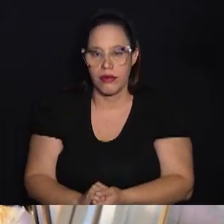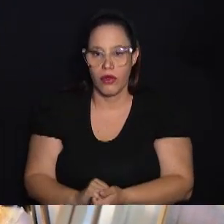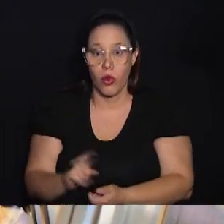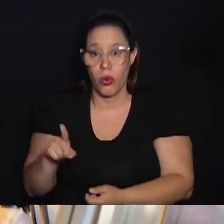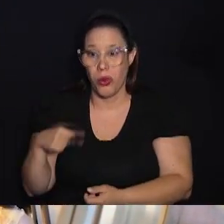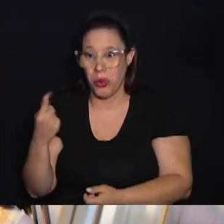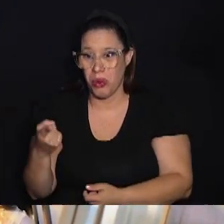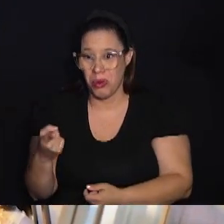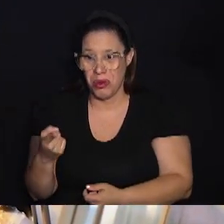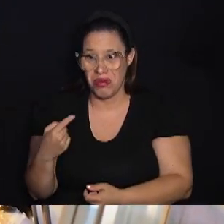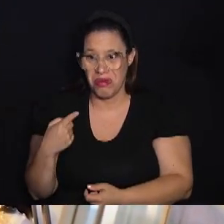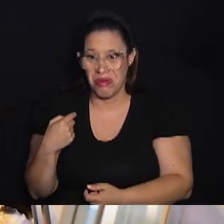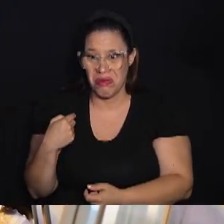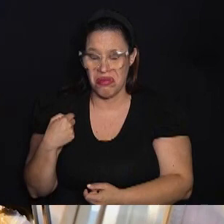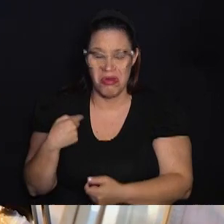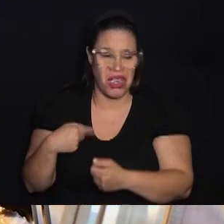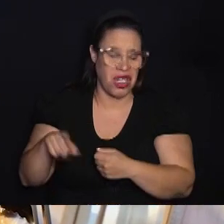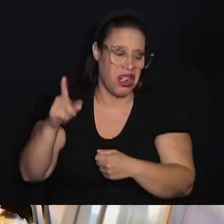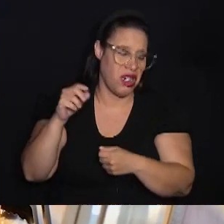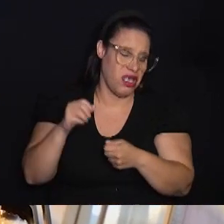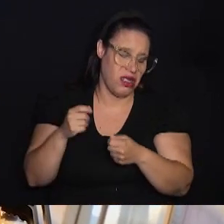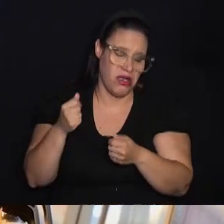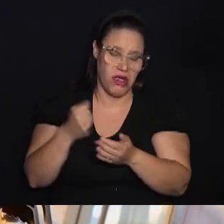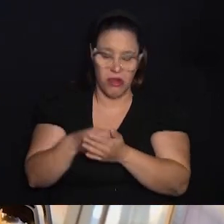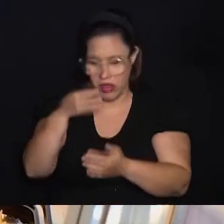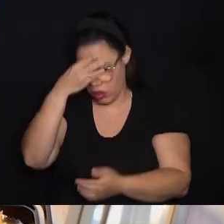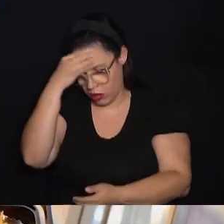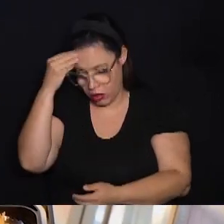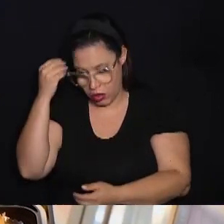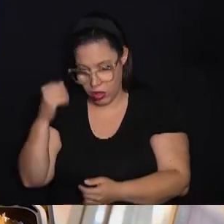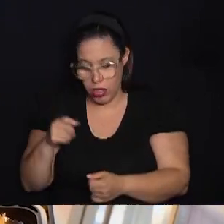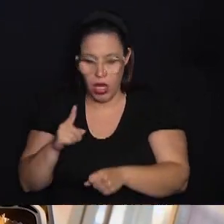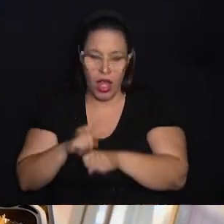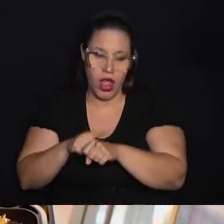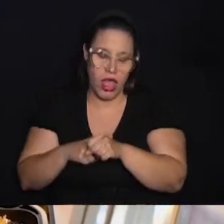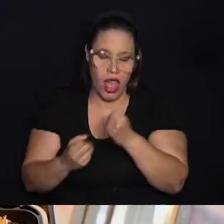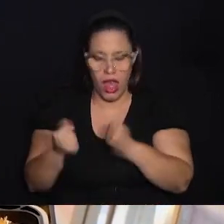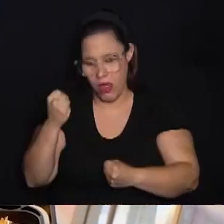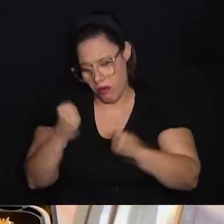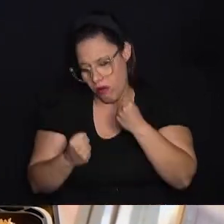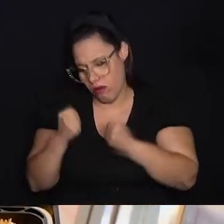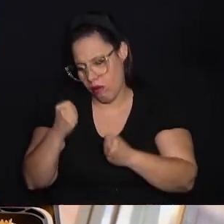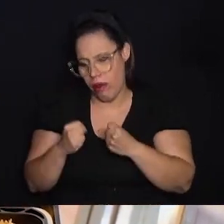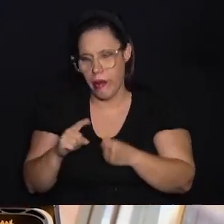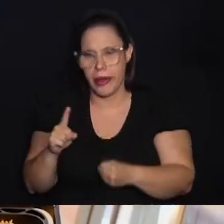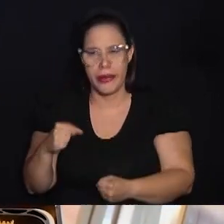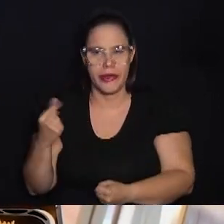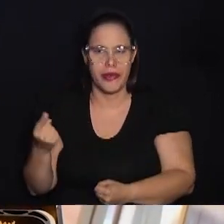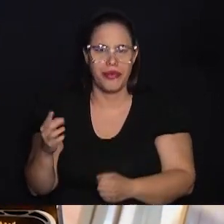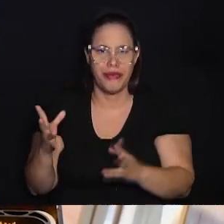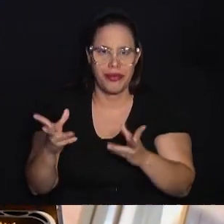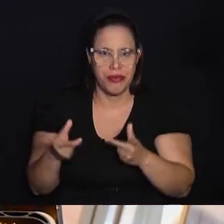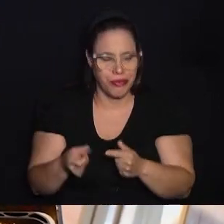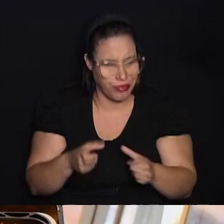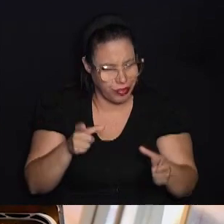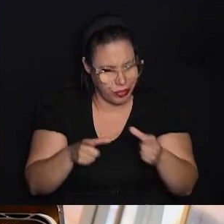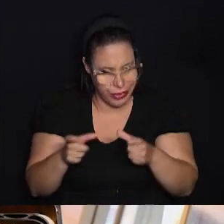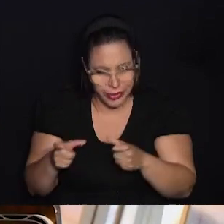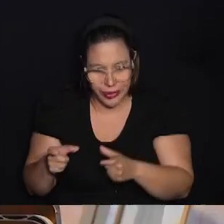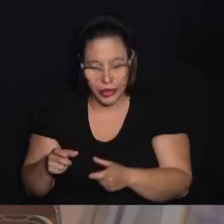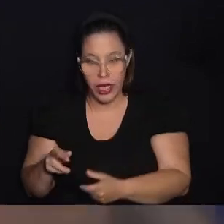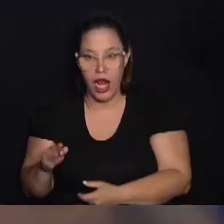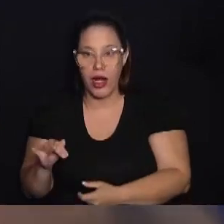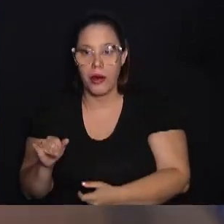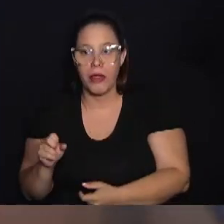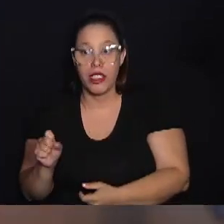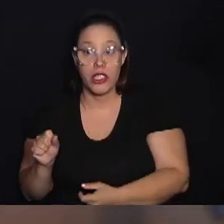coisas além daquilo que você já tinha esquecido, entendeu? Tempo, combustível, um monte de Tempo, coisa. combustível e outros produtos que estão lá no supermercado, lá, como armadilhas.